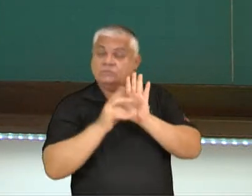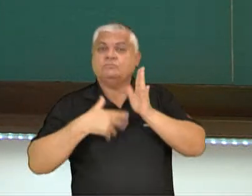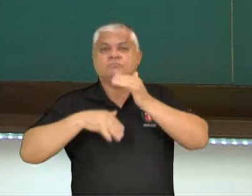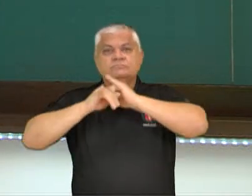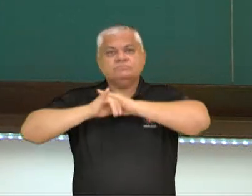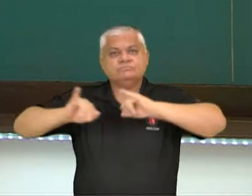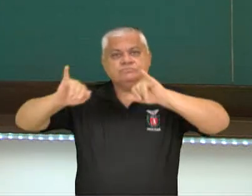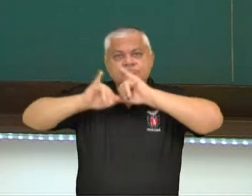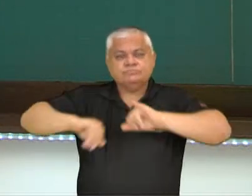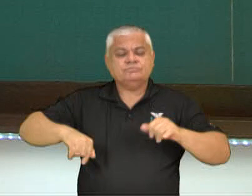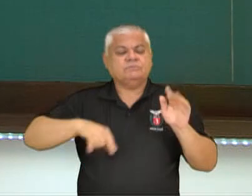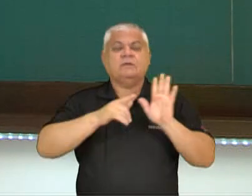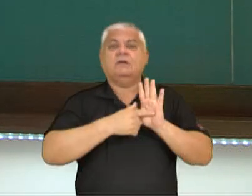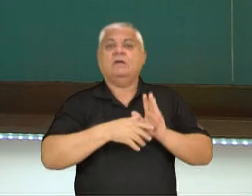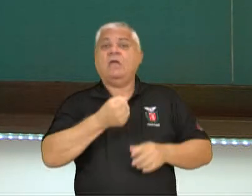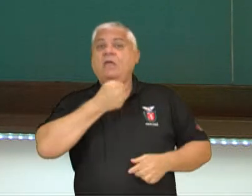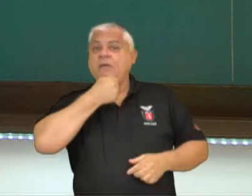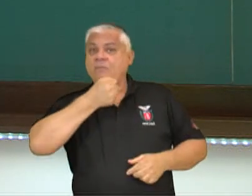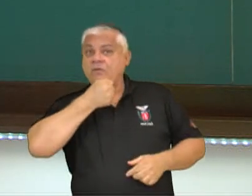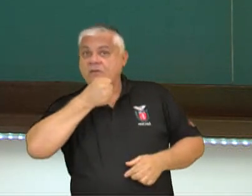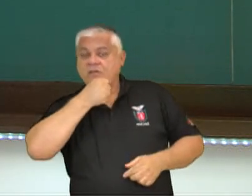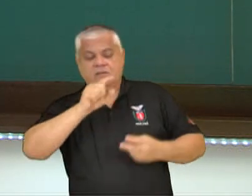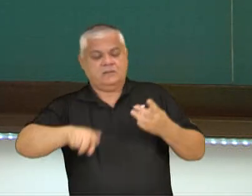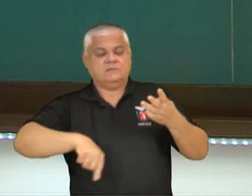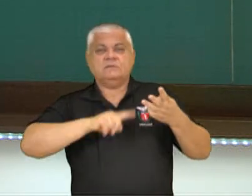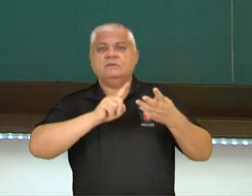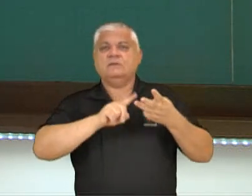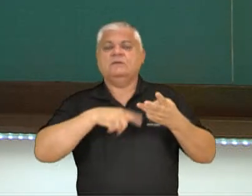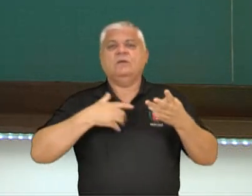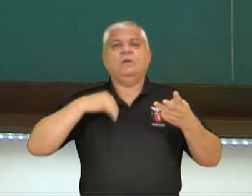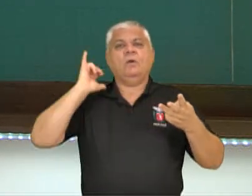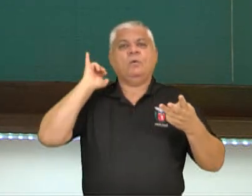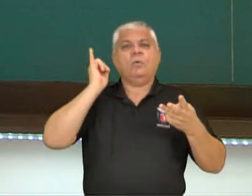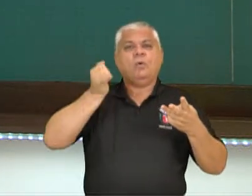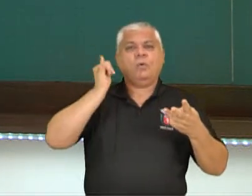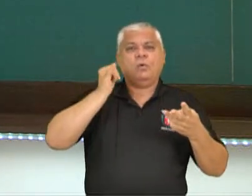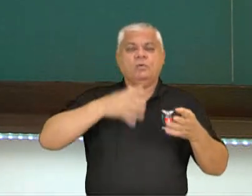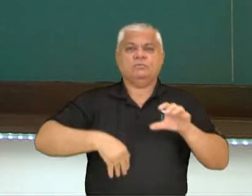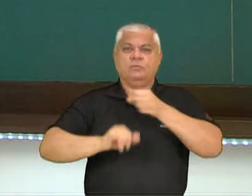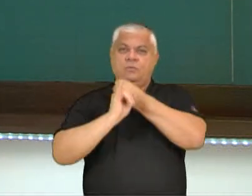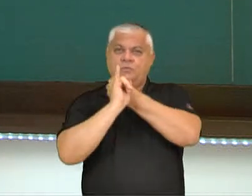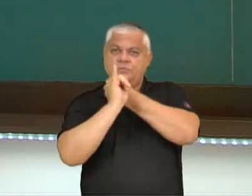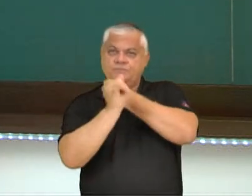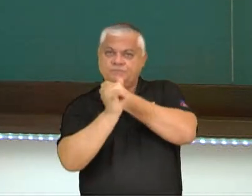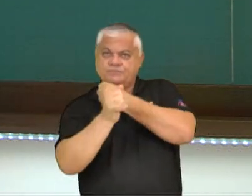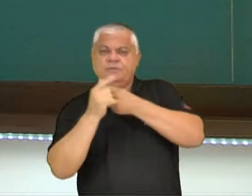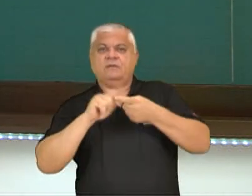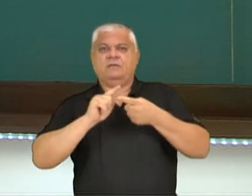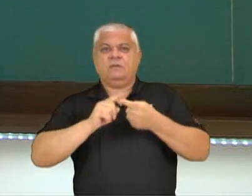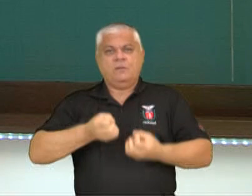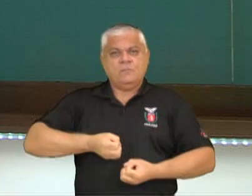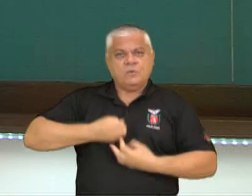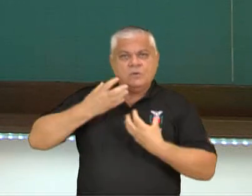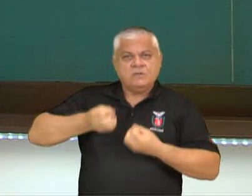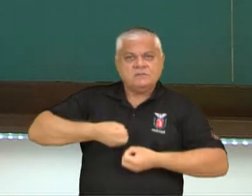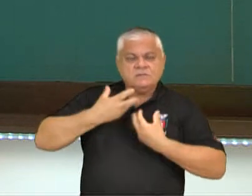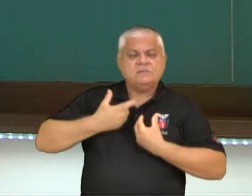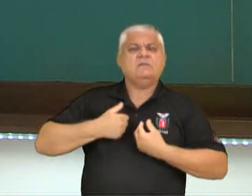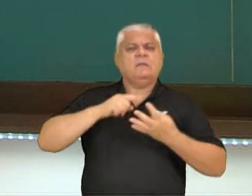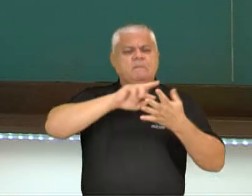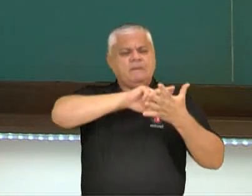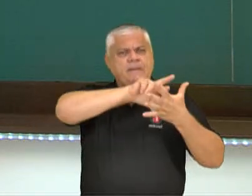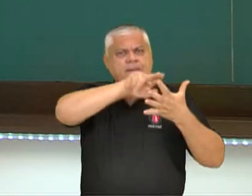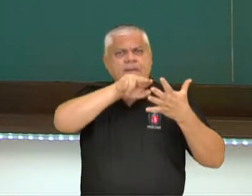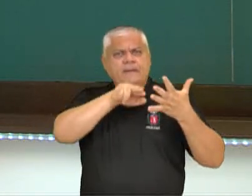notícias, reportagem, textos que são contos, crônicas, poesias. Todos esses textos que eu